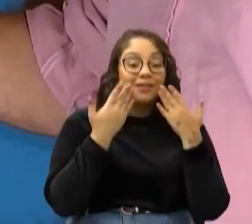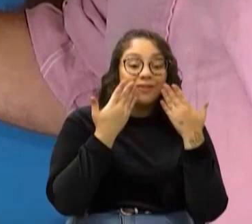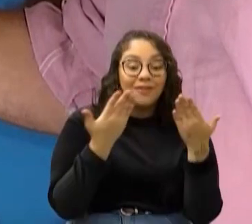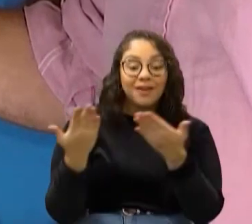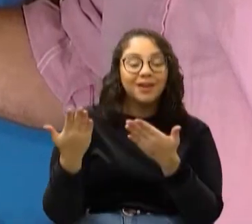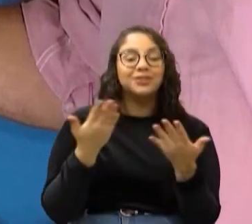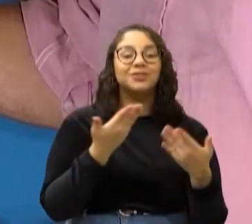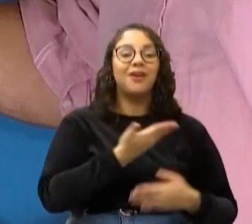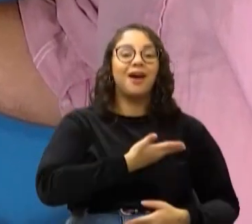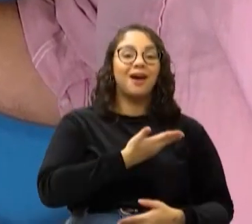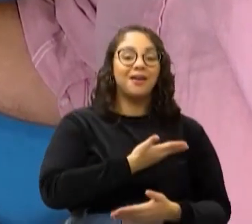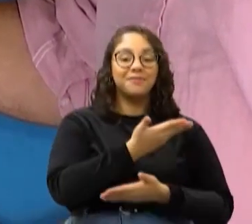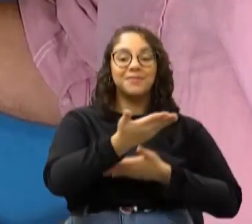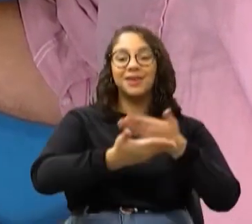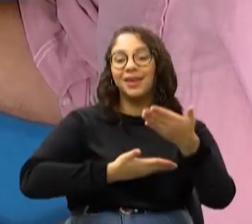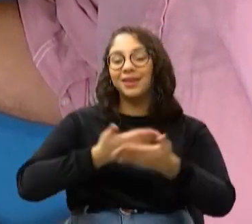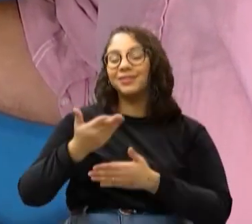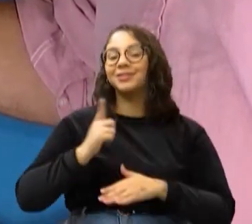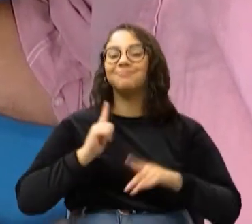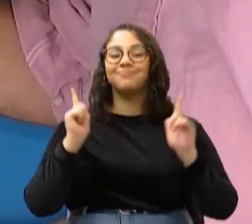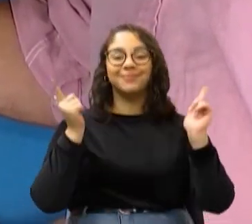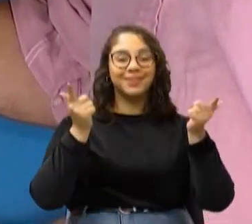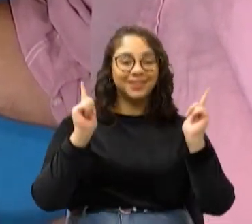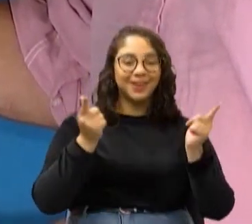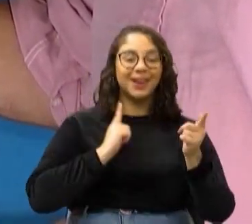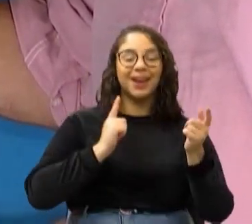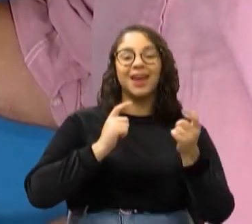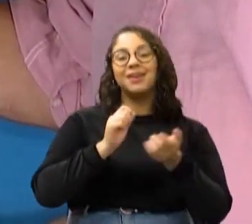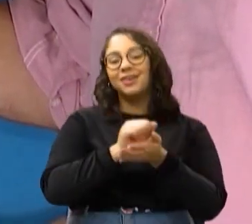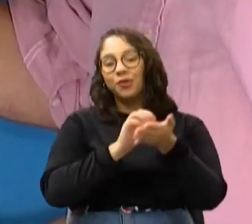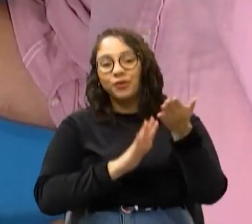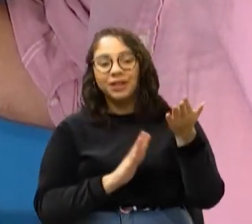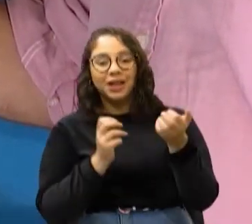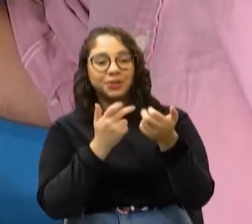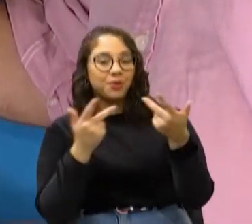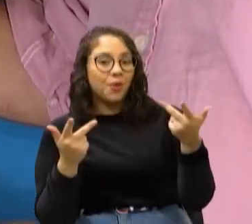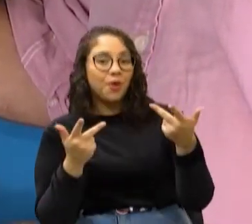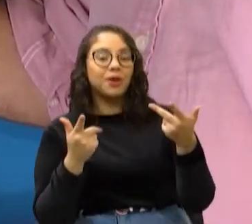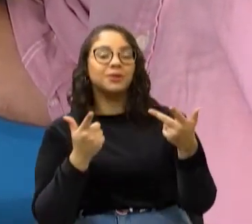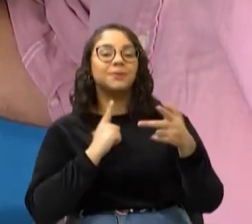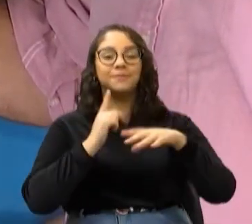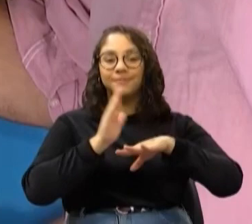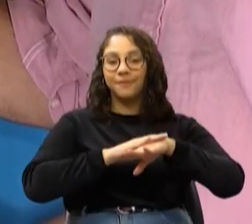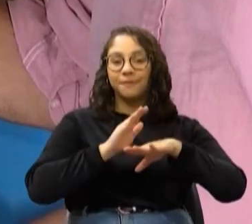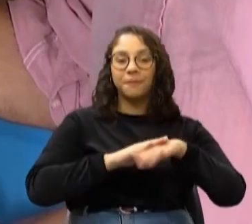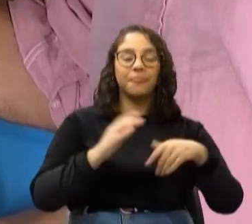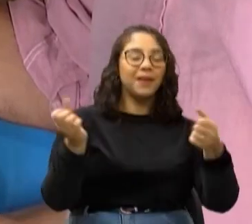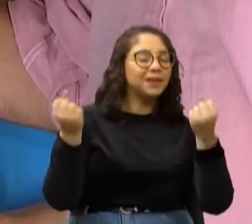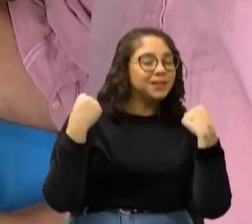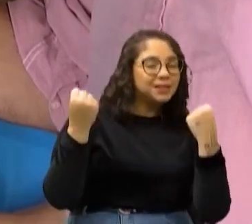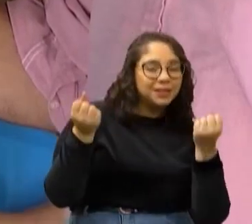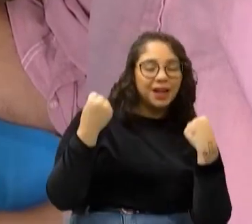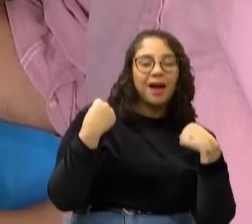eu me alegro, eu vejo meus amigos. Então, é bem divertido. As atividades que eles oferecem faz a